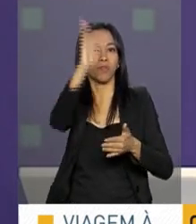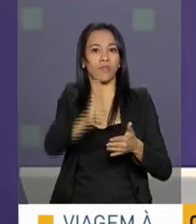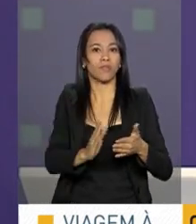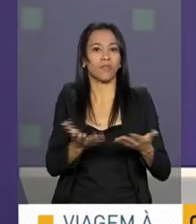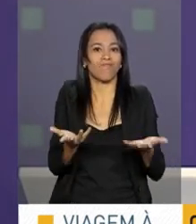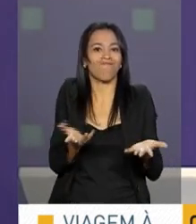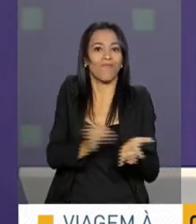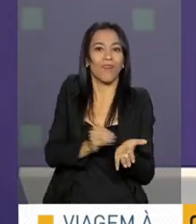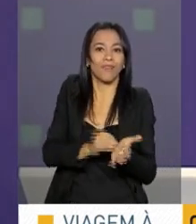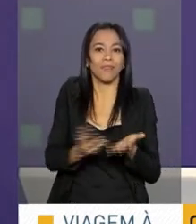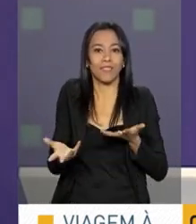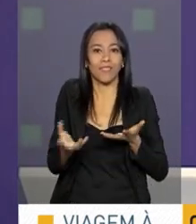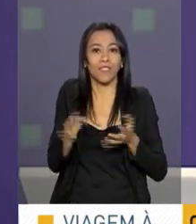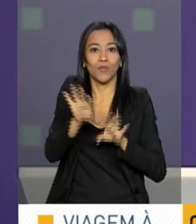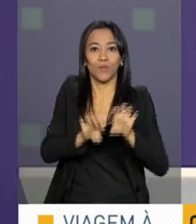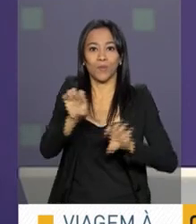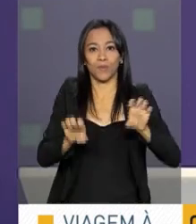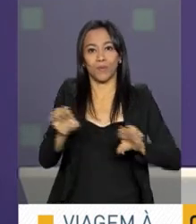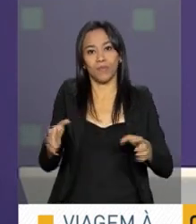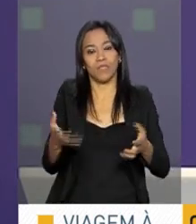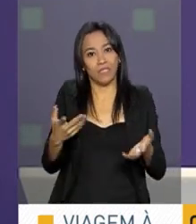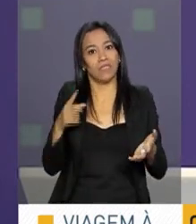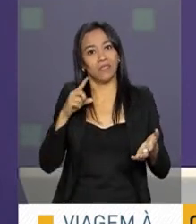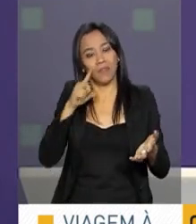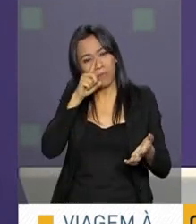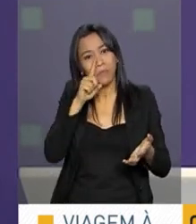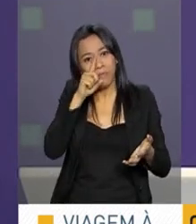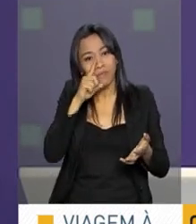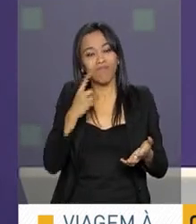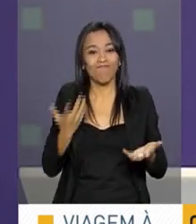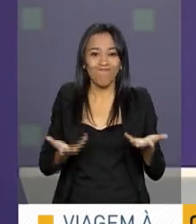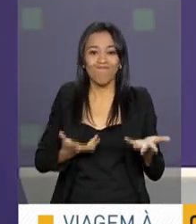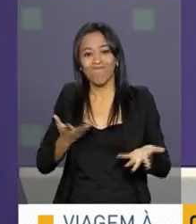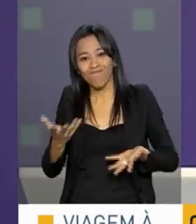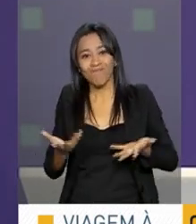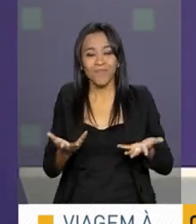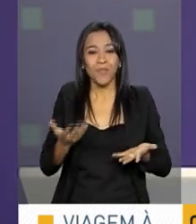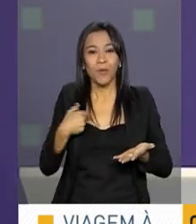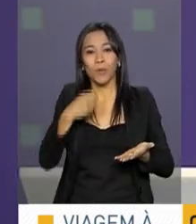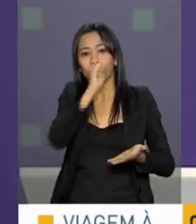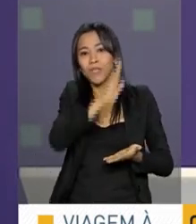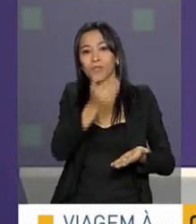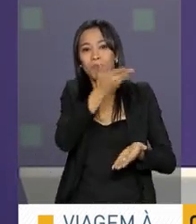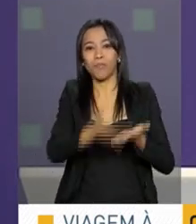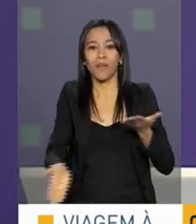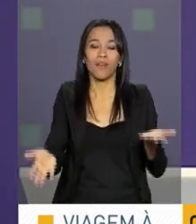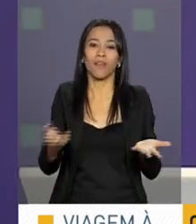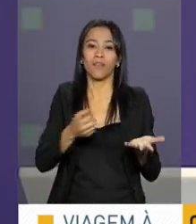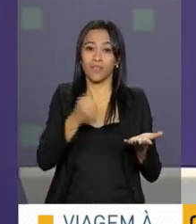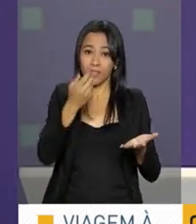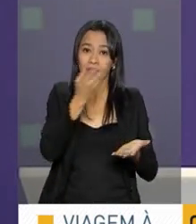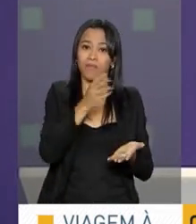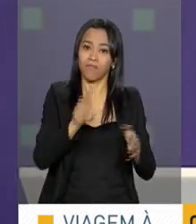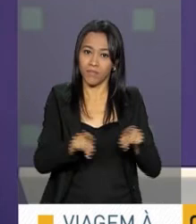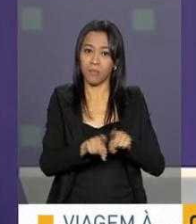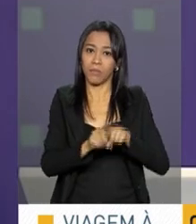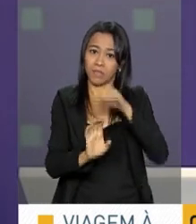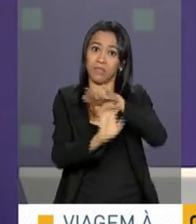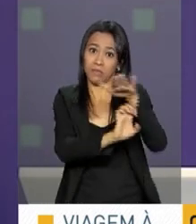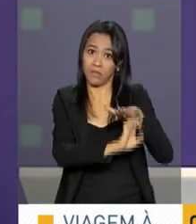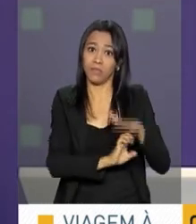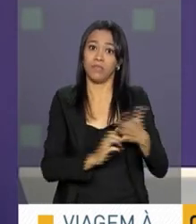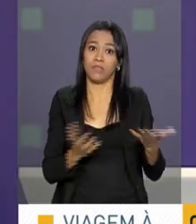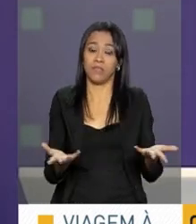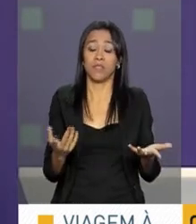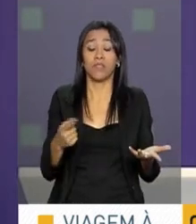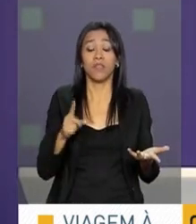produção. Isso, claro, encarece o risco do Brasil, não é? Tira a competitividade das empresas brasileiras